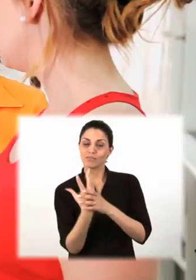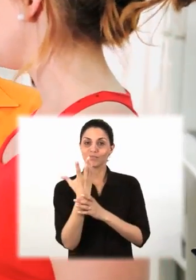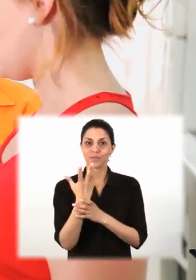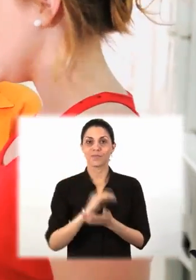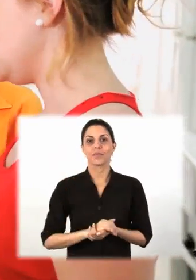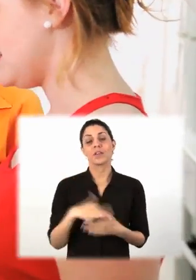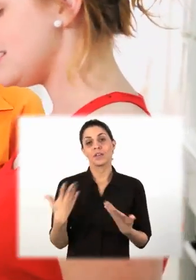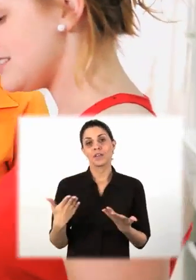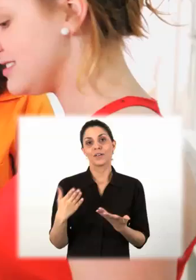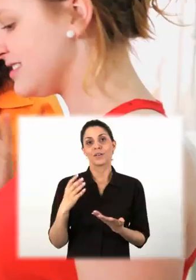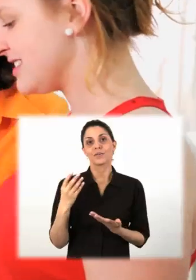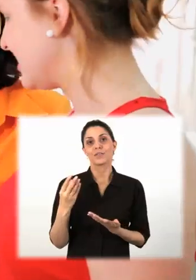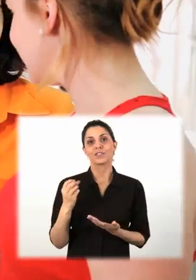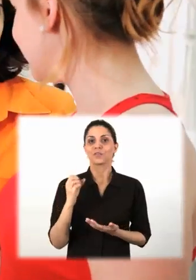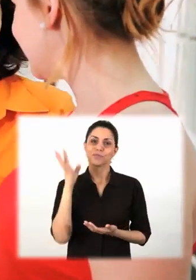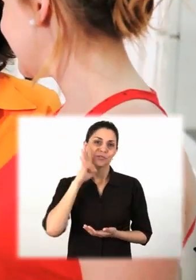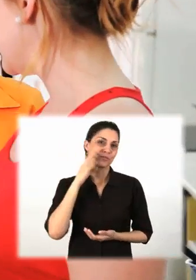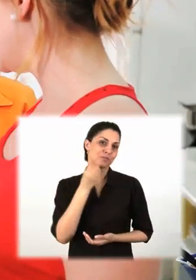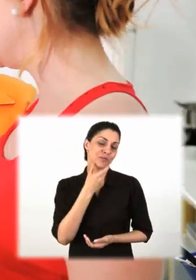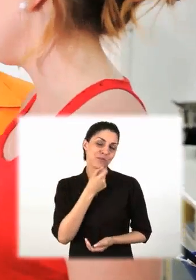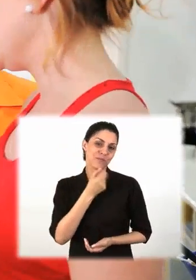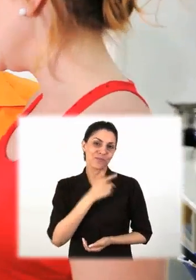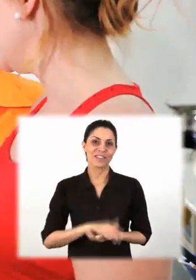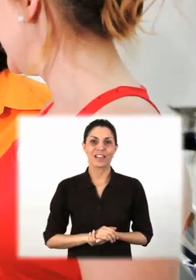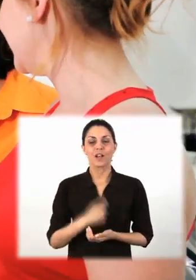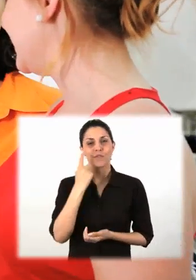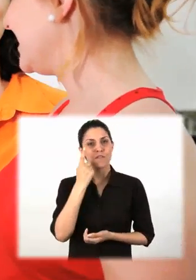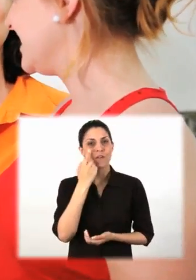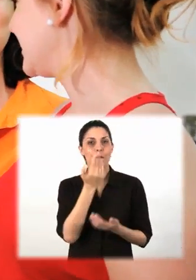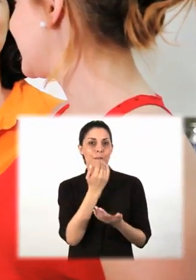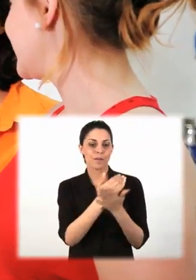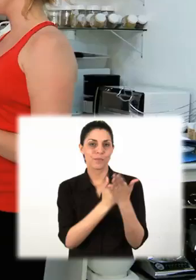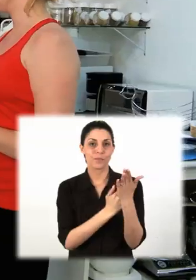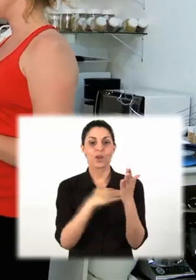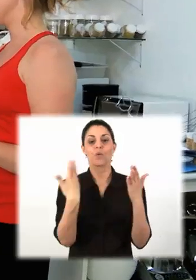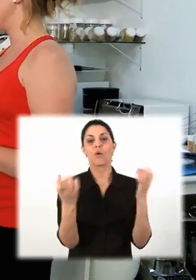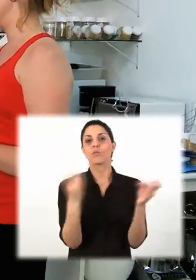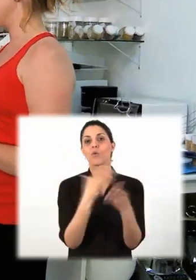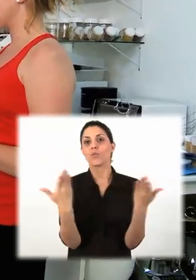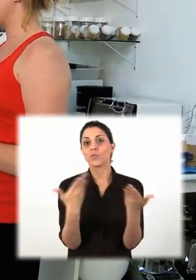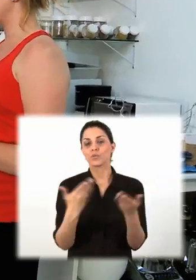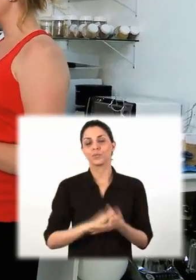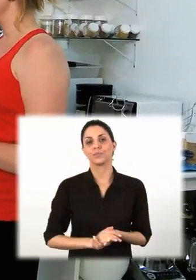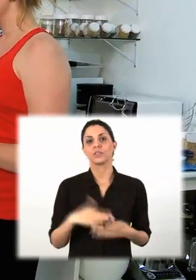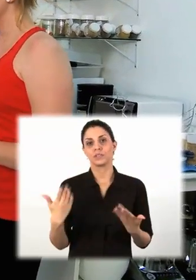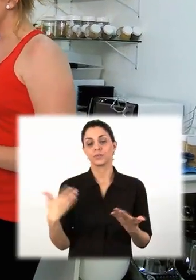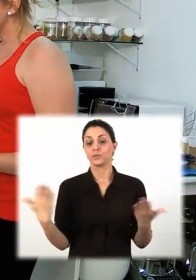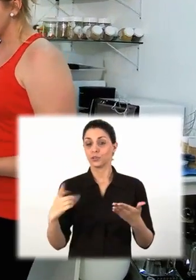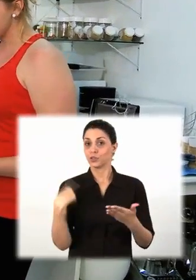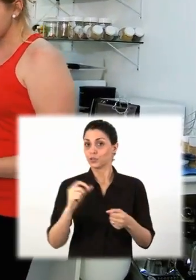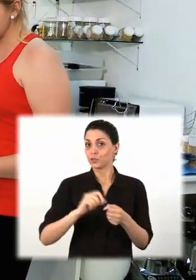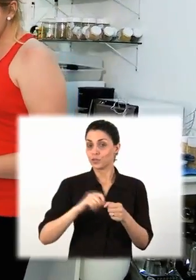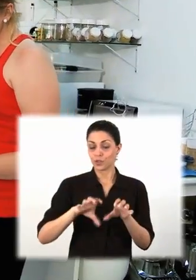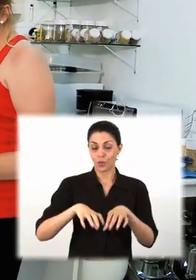surpresa. Bom, mas te garanto que a gente vai se divertir. Vamos primeiro dar uma olhadinha nas comidinhas. Que receita que você tem aí hoje? Conta pra gente. Então, a